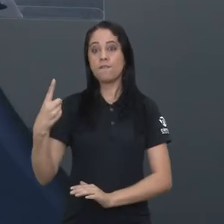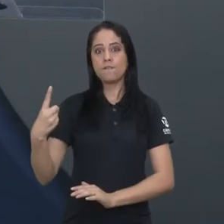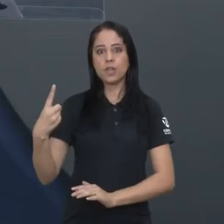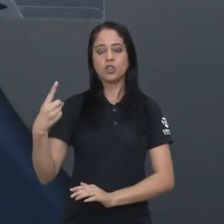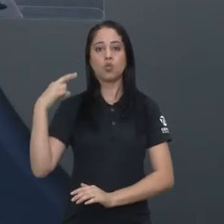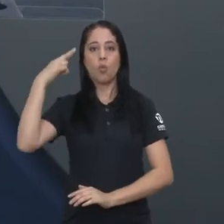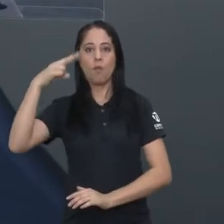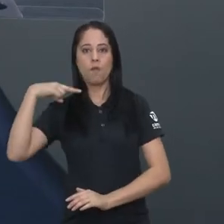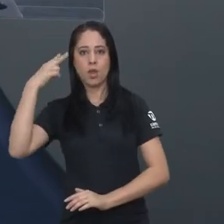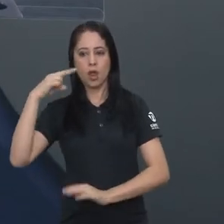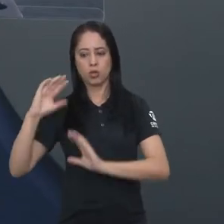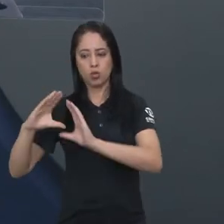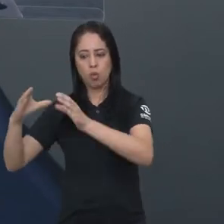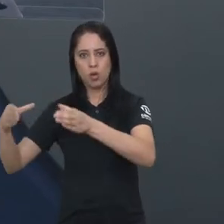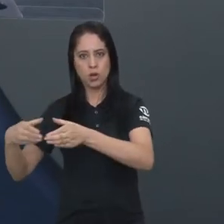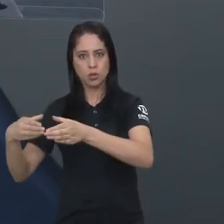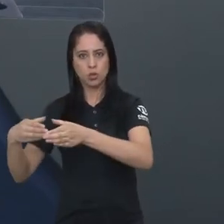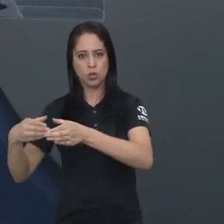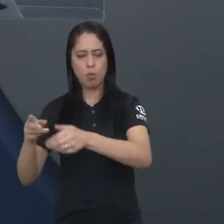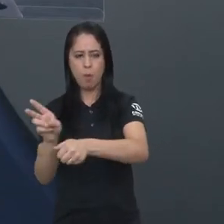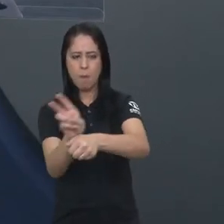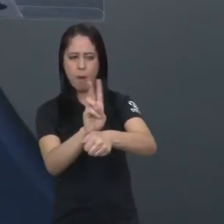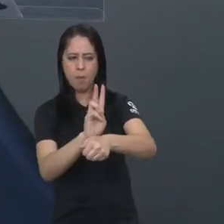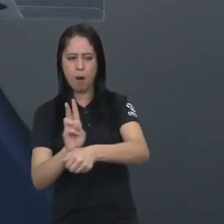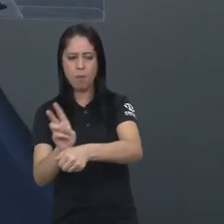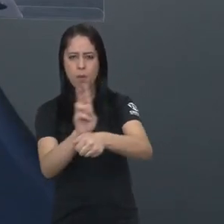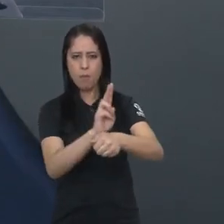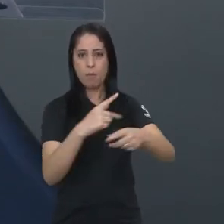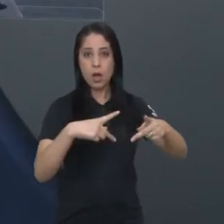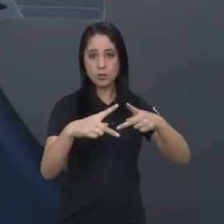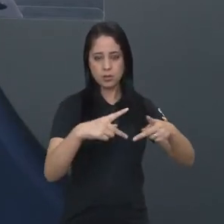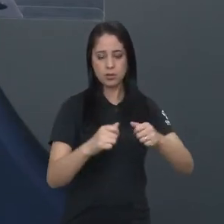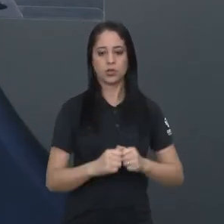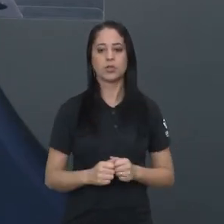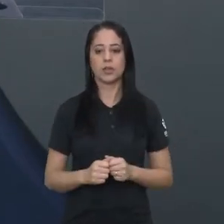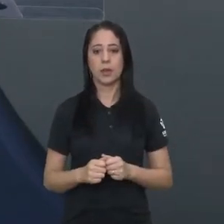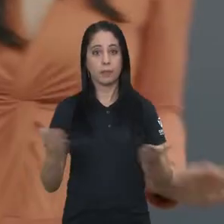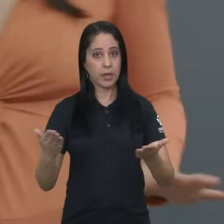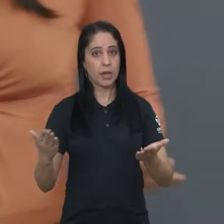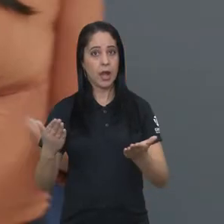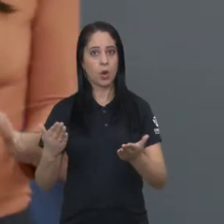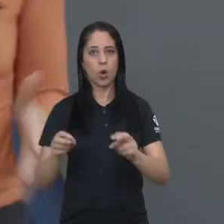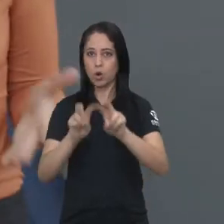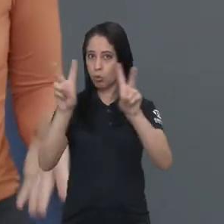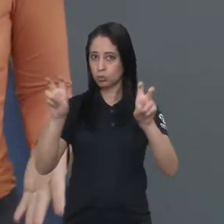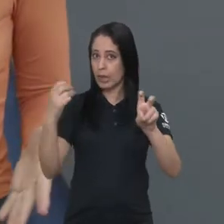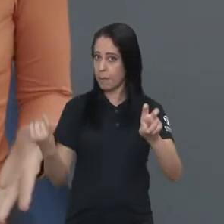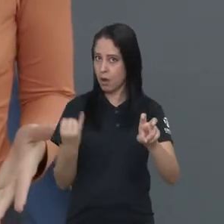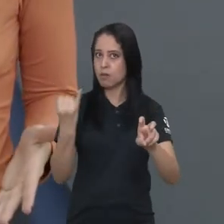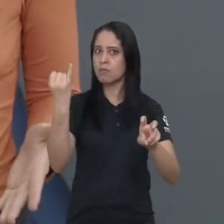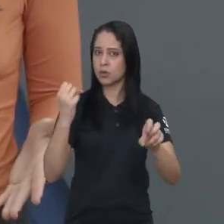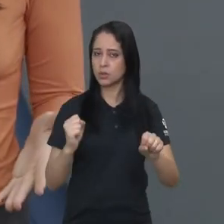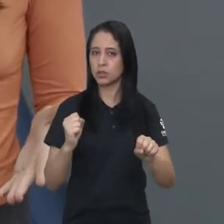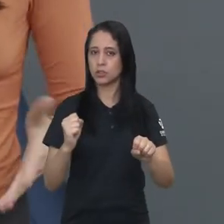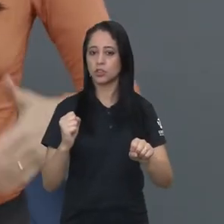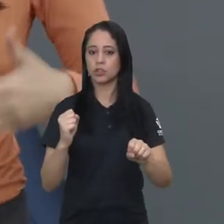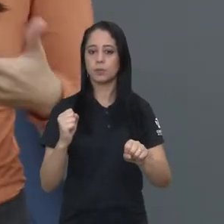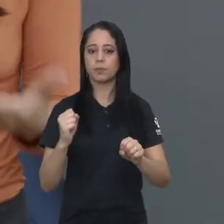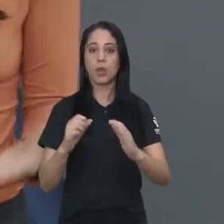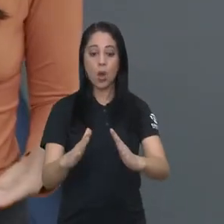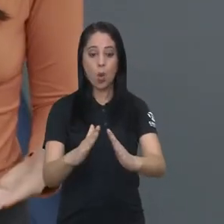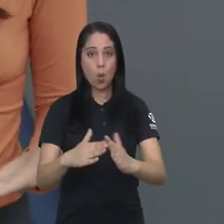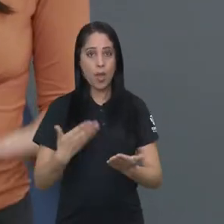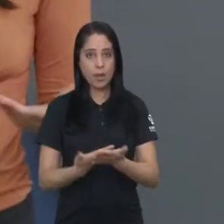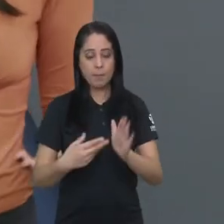de fiscalização de todos os 21 vereadores de São José dos Campos e a gente já começa essa edição falando de um assunto